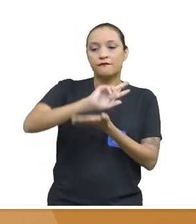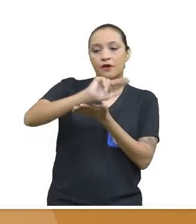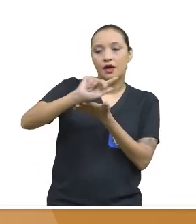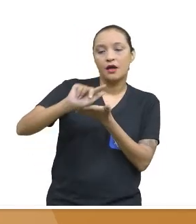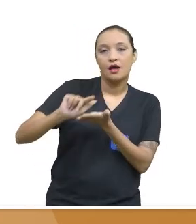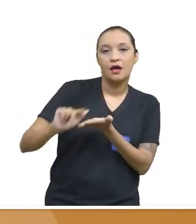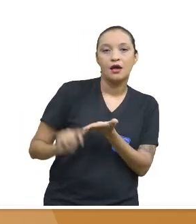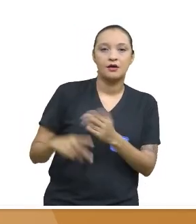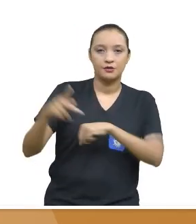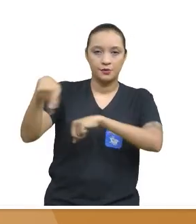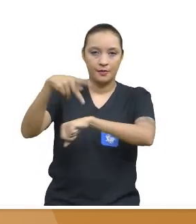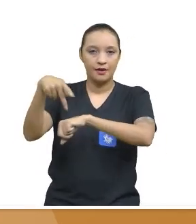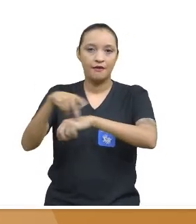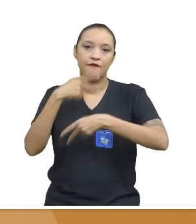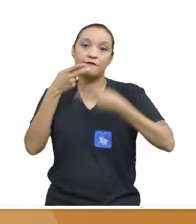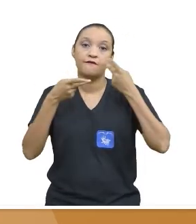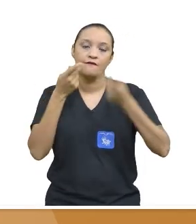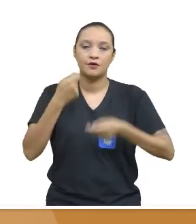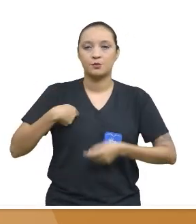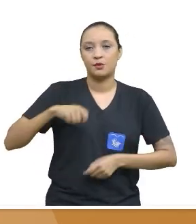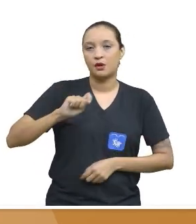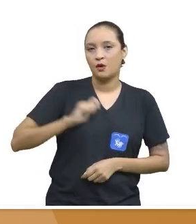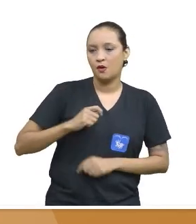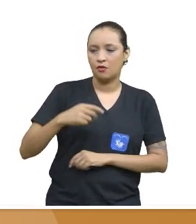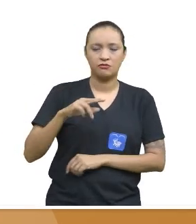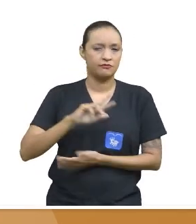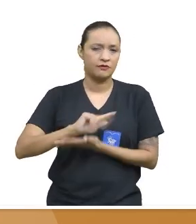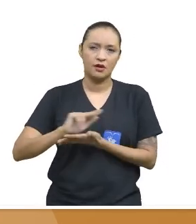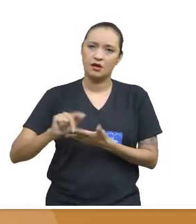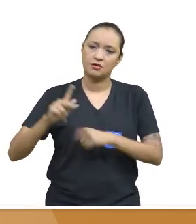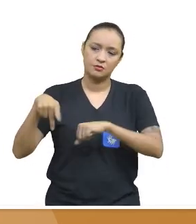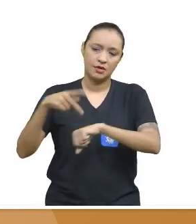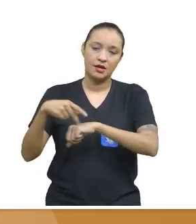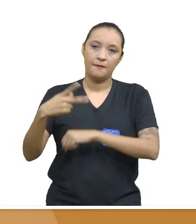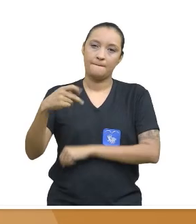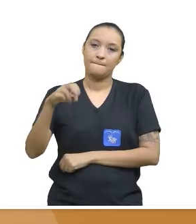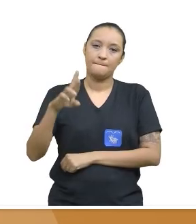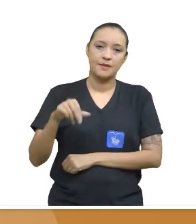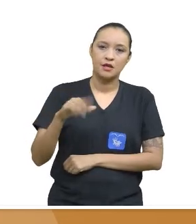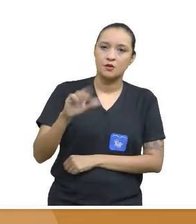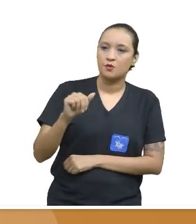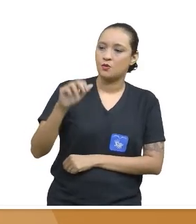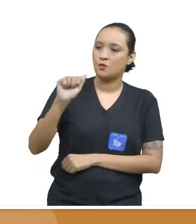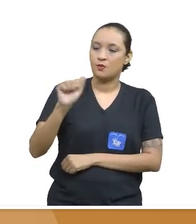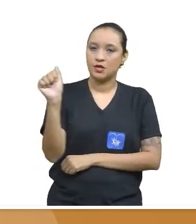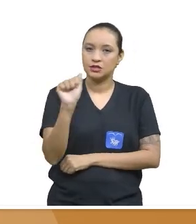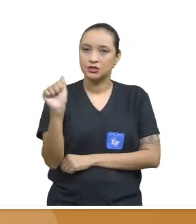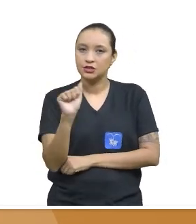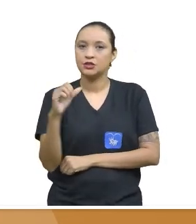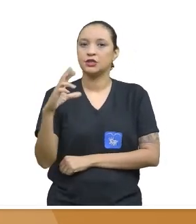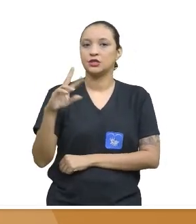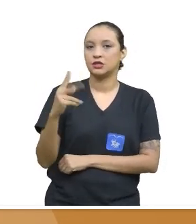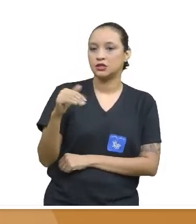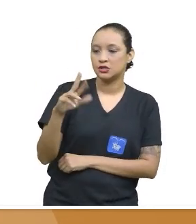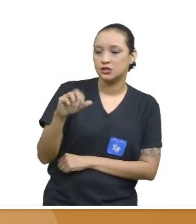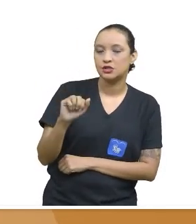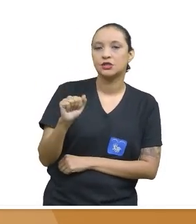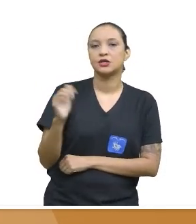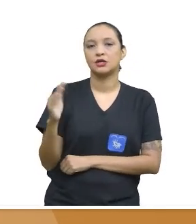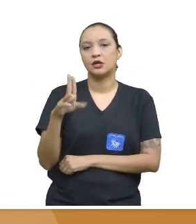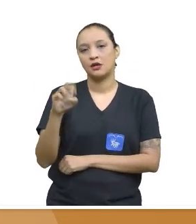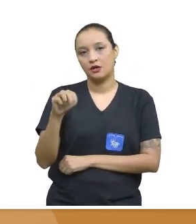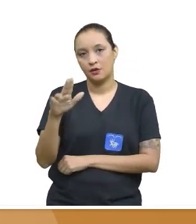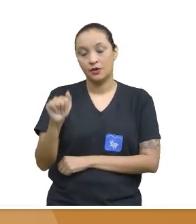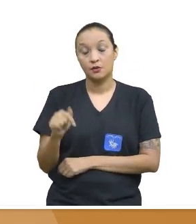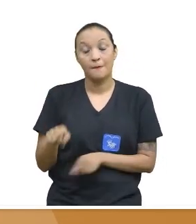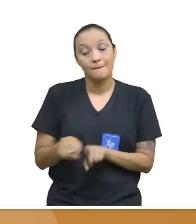Peru, Venezuela, Colômbia, Argentina, Chile, todos esses países de fala espanhola, mas a ideia era que fosse